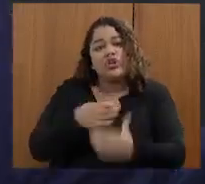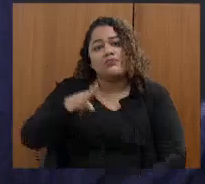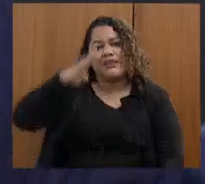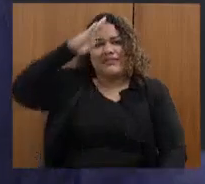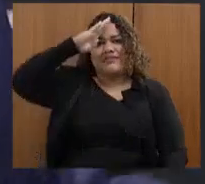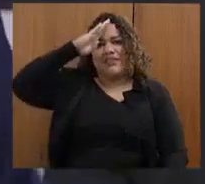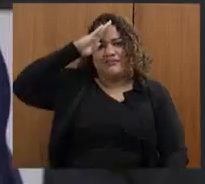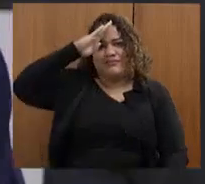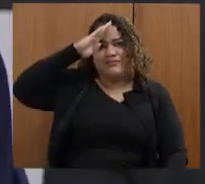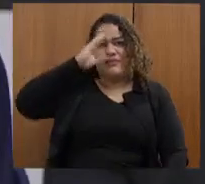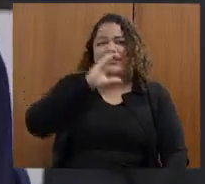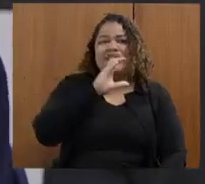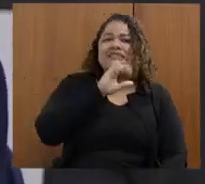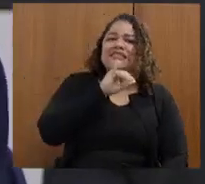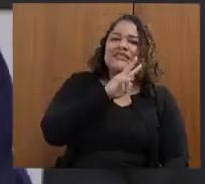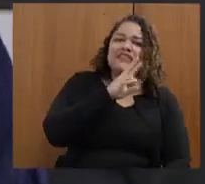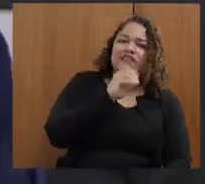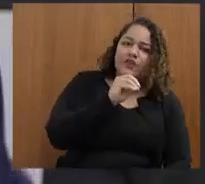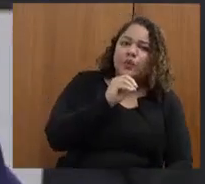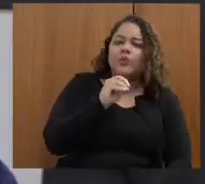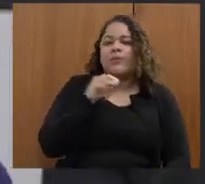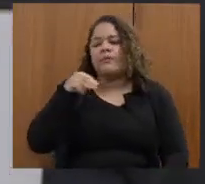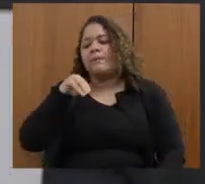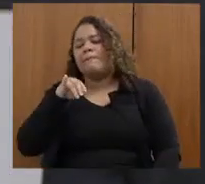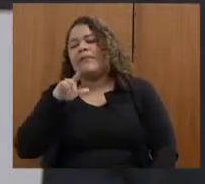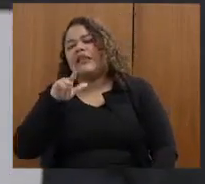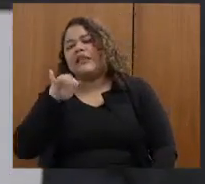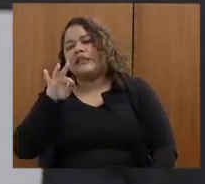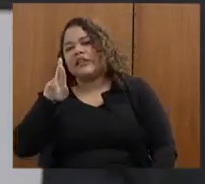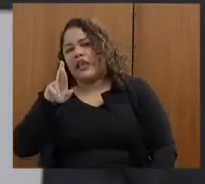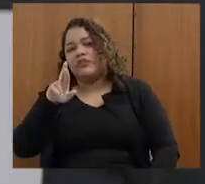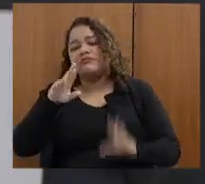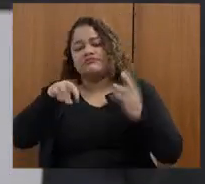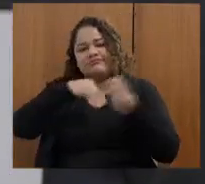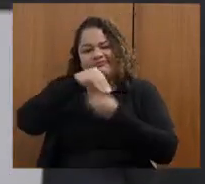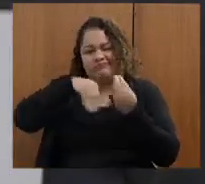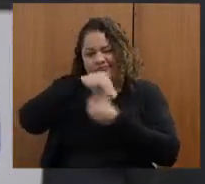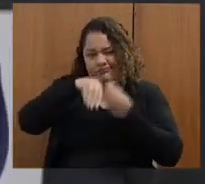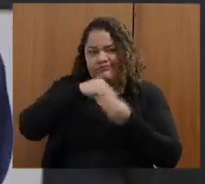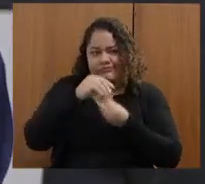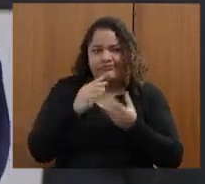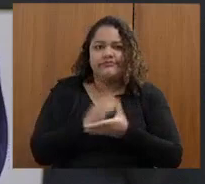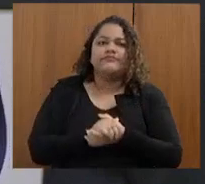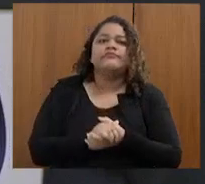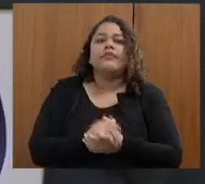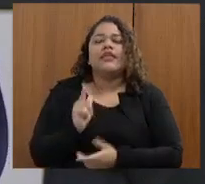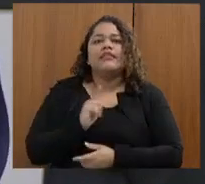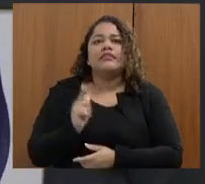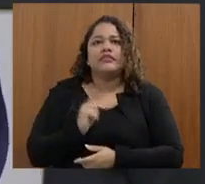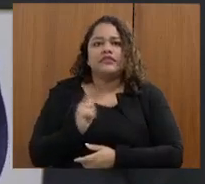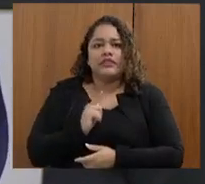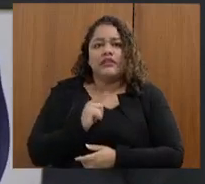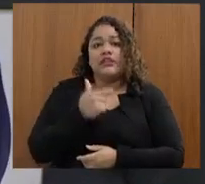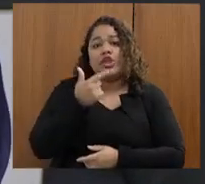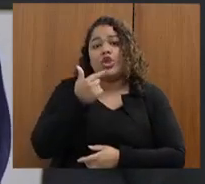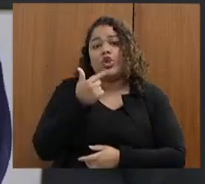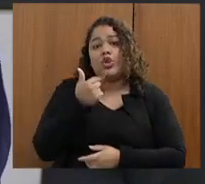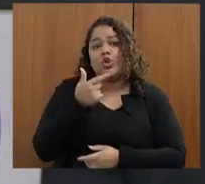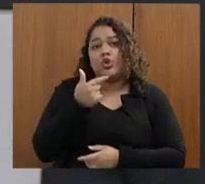escola militar não sabe dizer lá tem 12 12 profissionais já